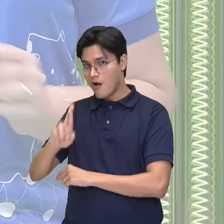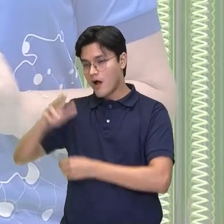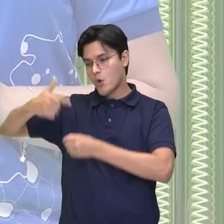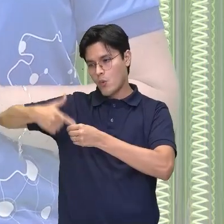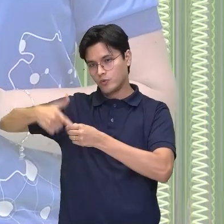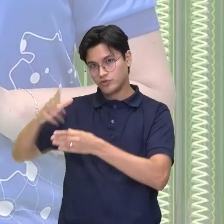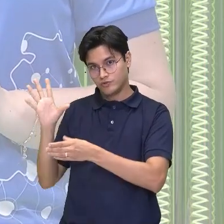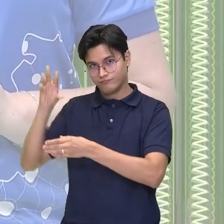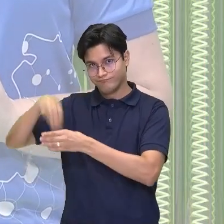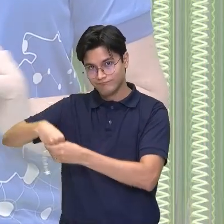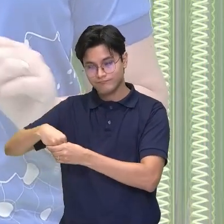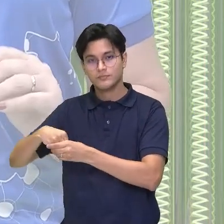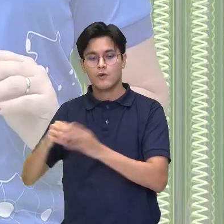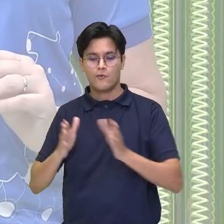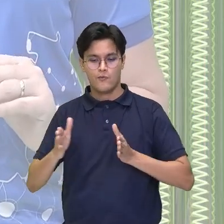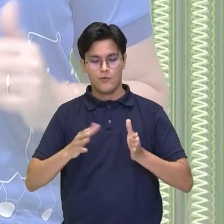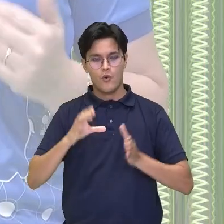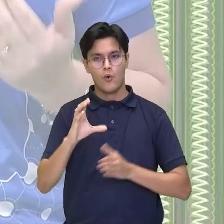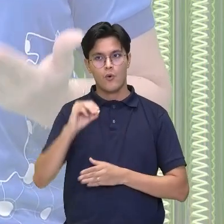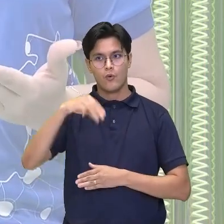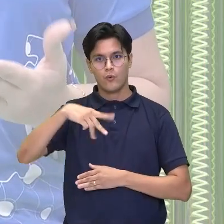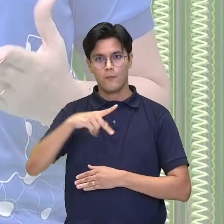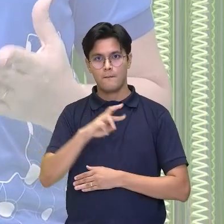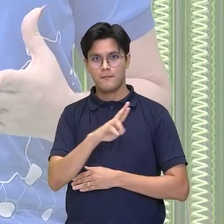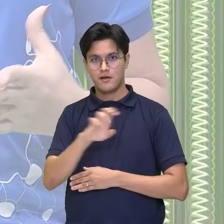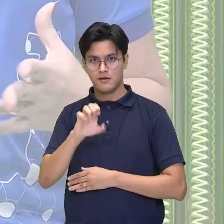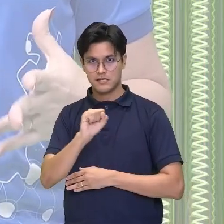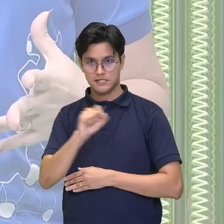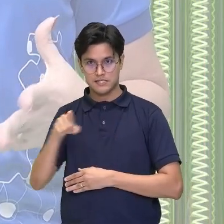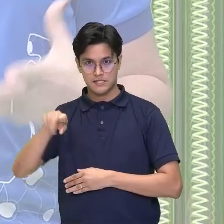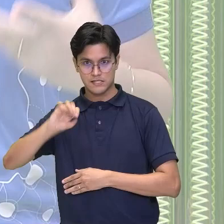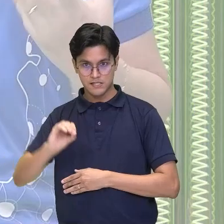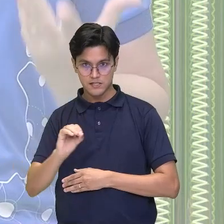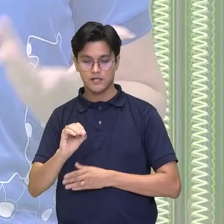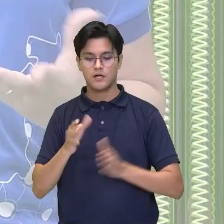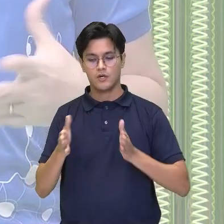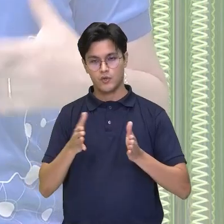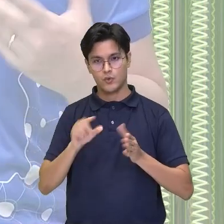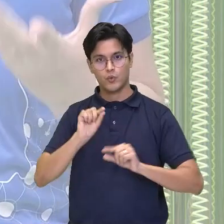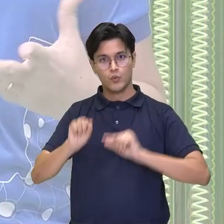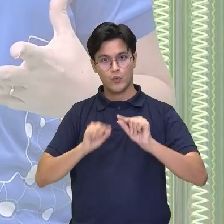ar. A compressão, que é quando há mesmo ali, né, esse